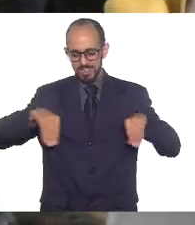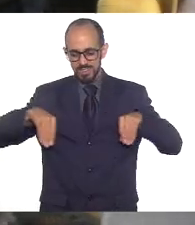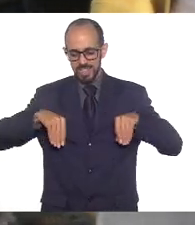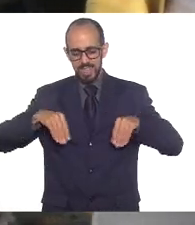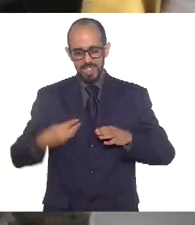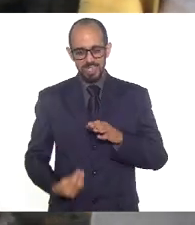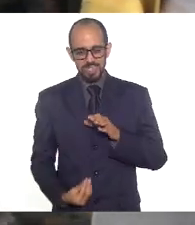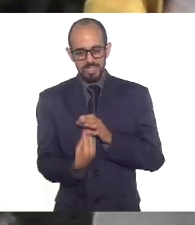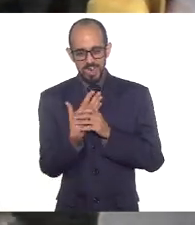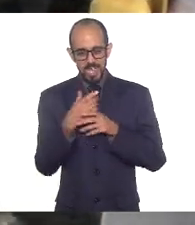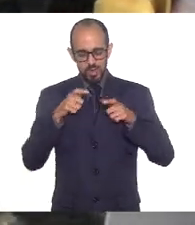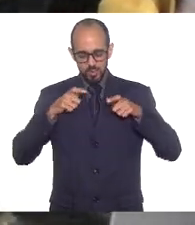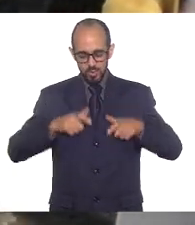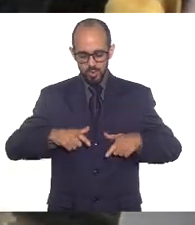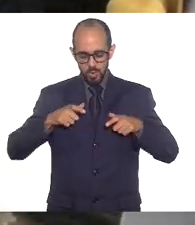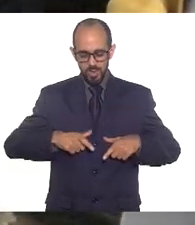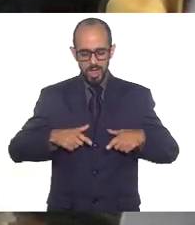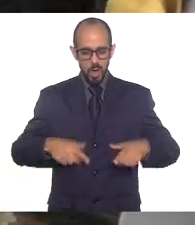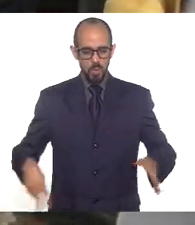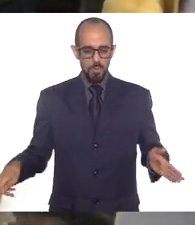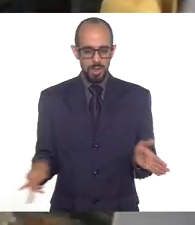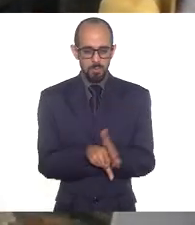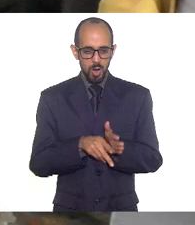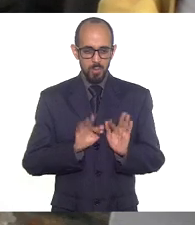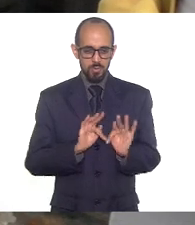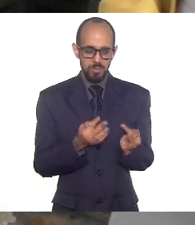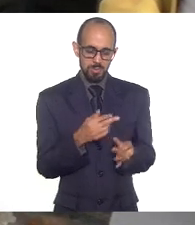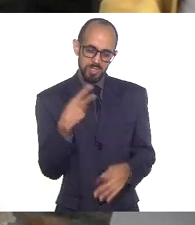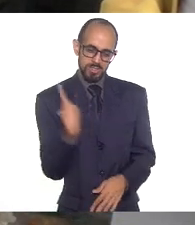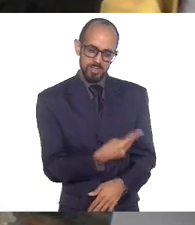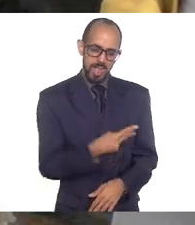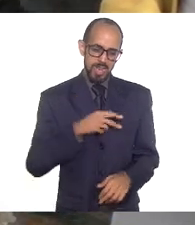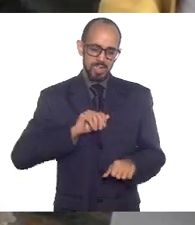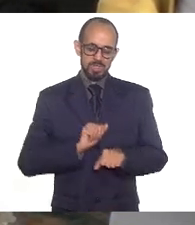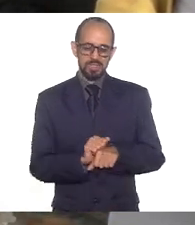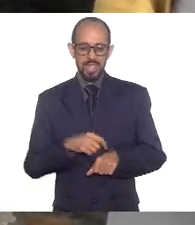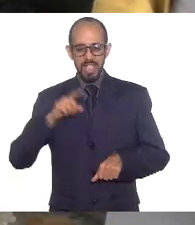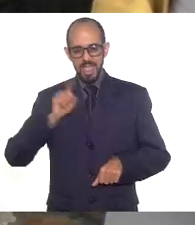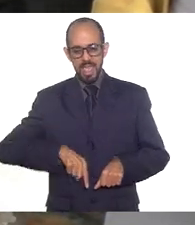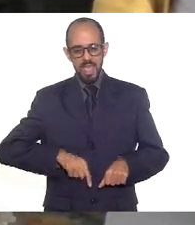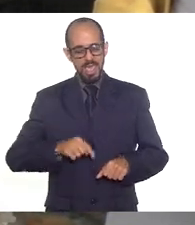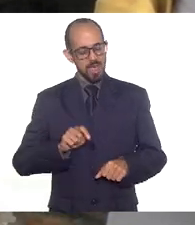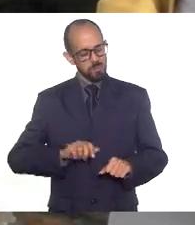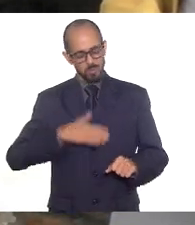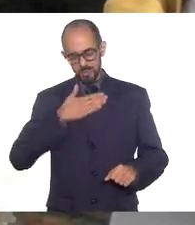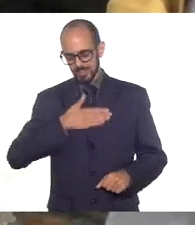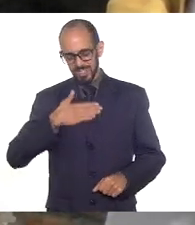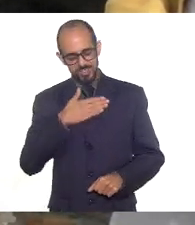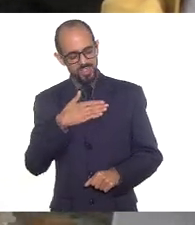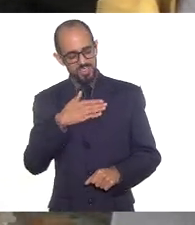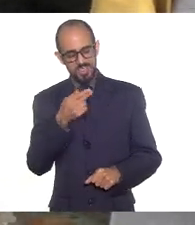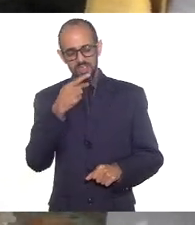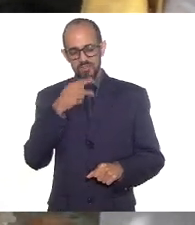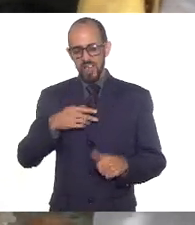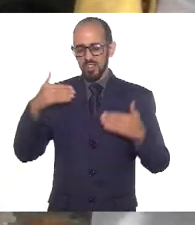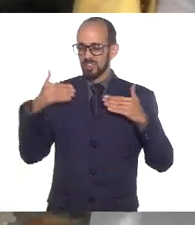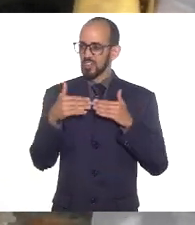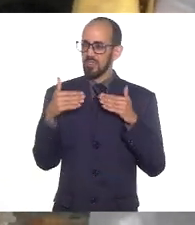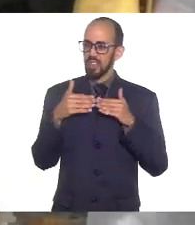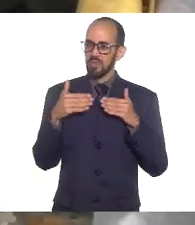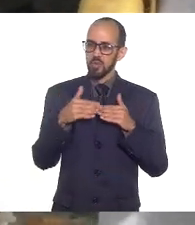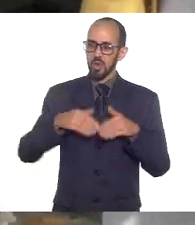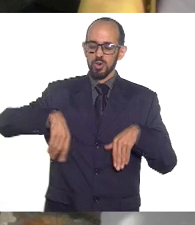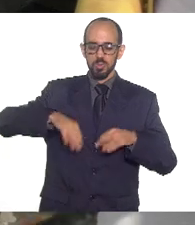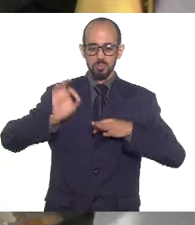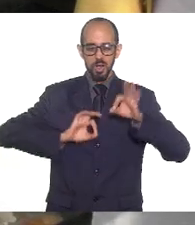constituíram o espaço para os seus Então hoje é muito gratificante dá parecer favorável a um projeto que